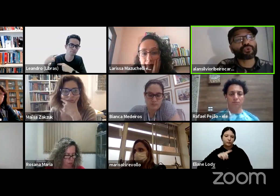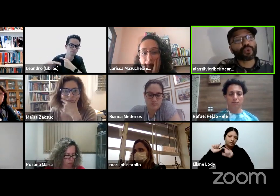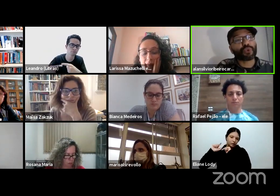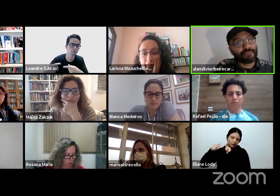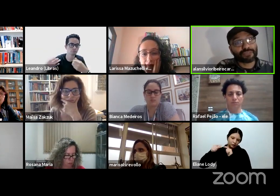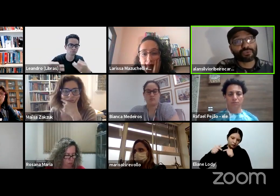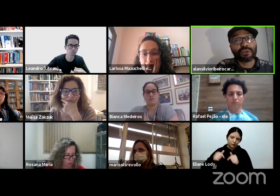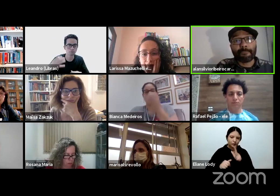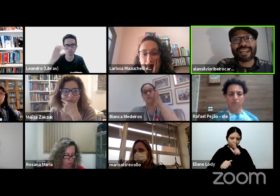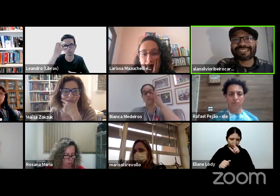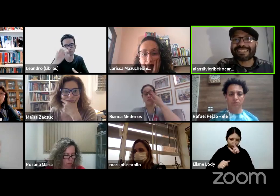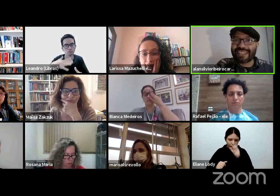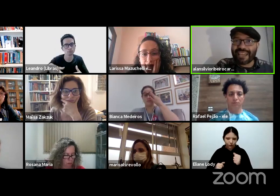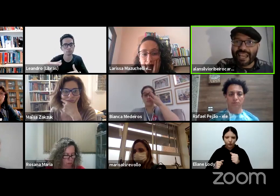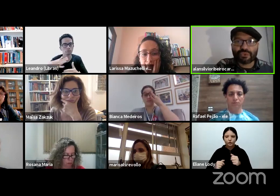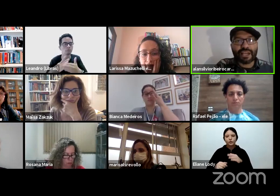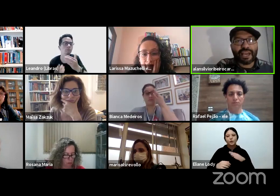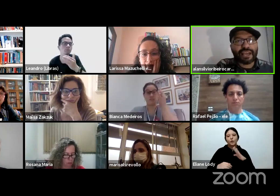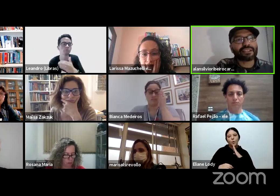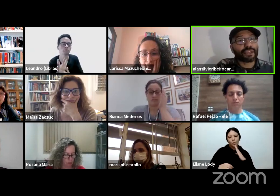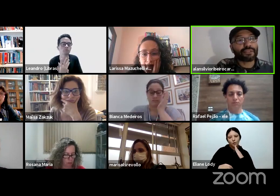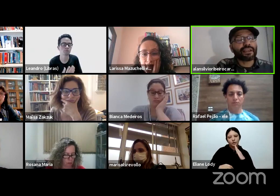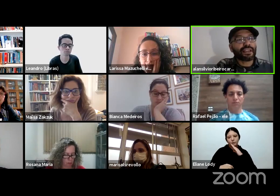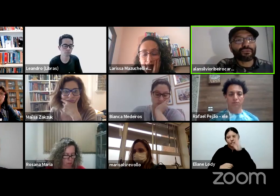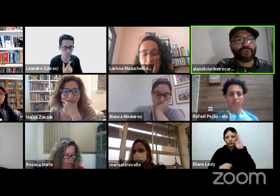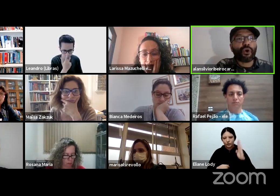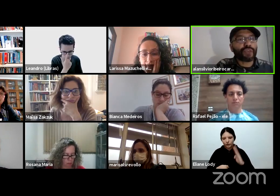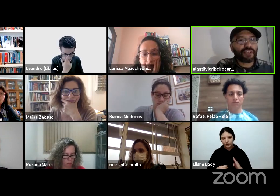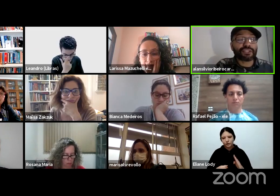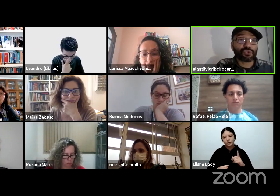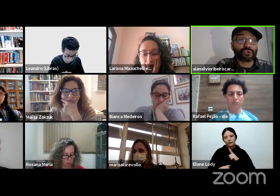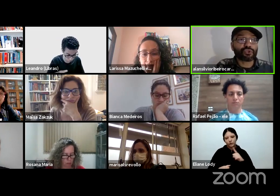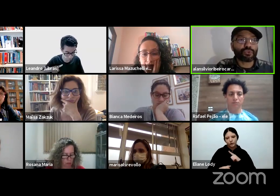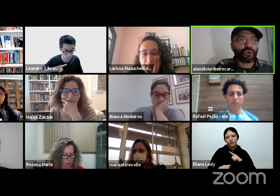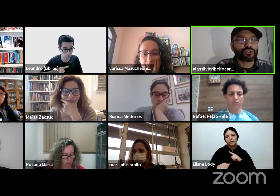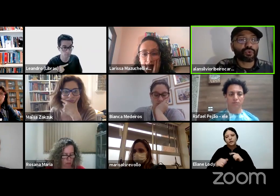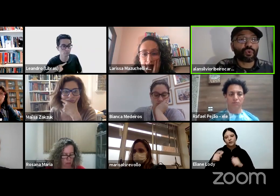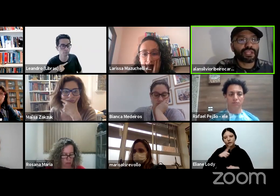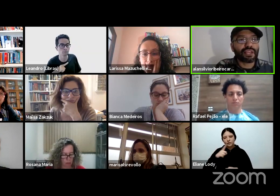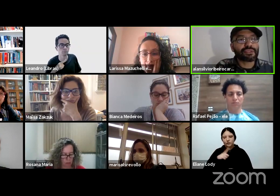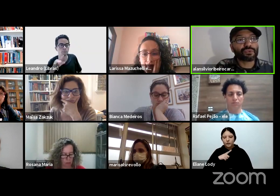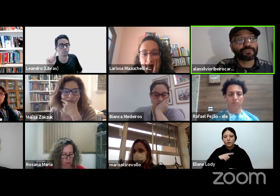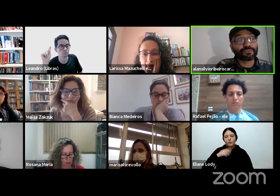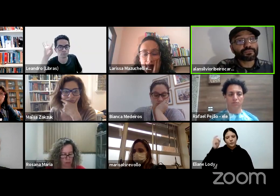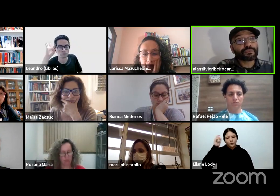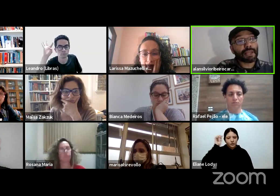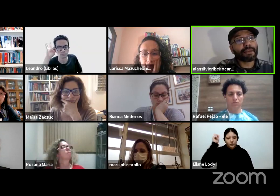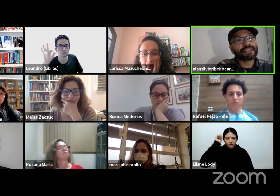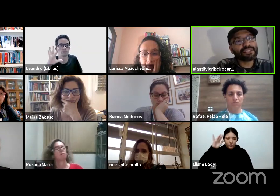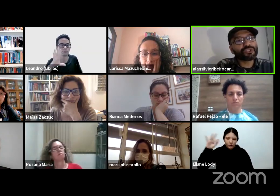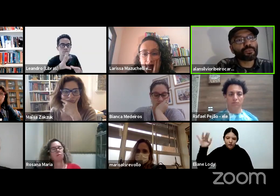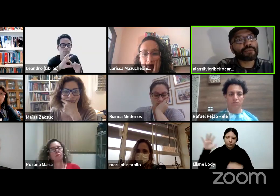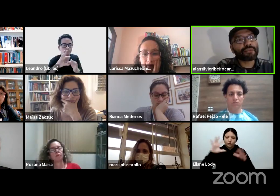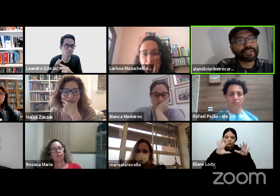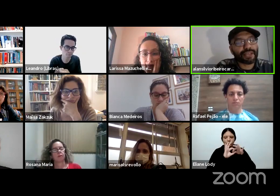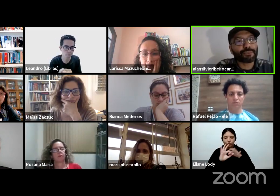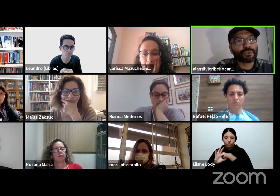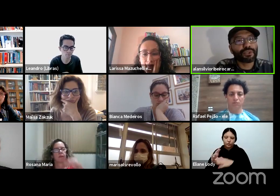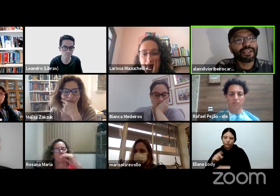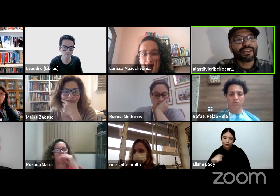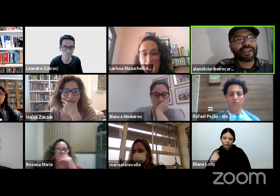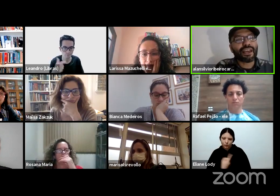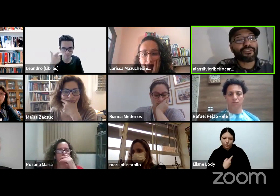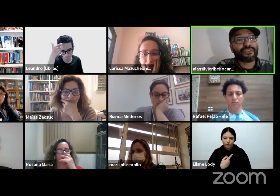produção de conhecimento brasileiro, né, que, enfim, envolvem reflexões sobre o nosso contexto, mas isso, para mim, por